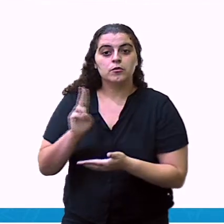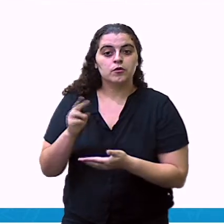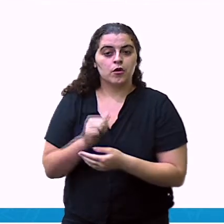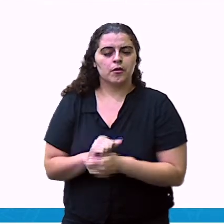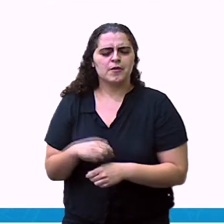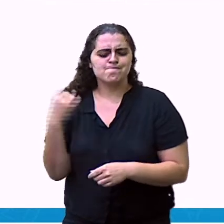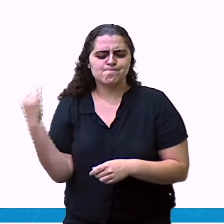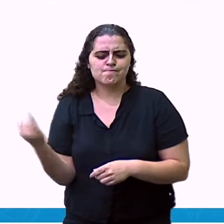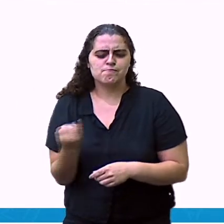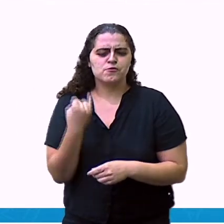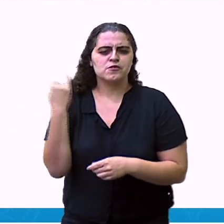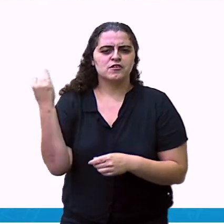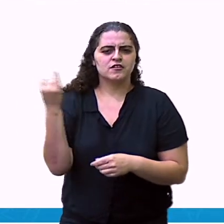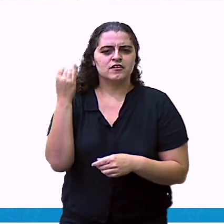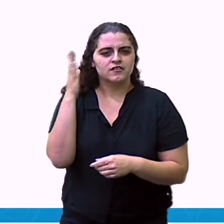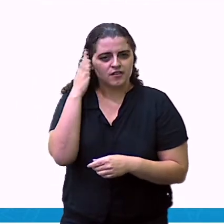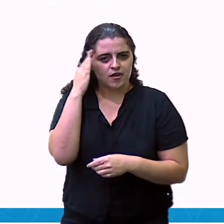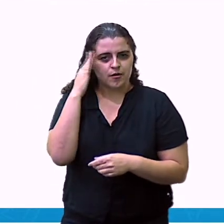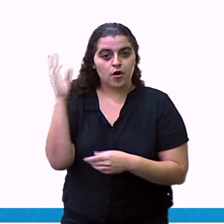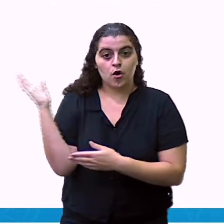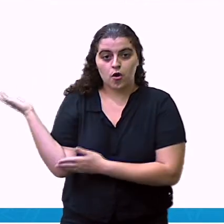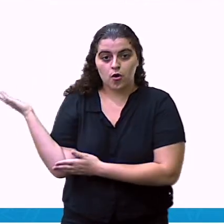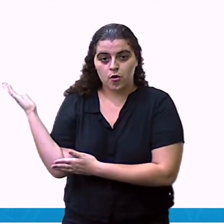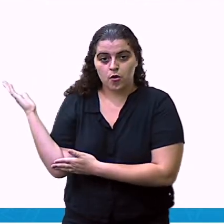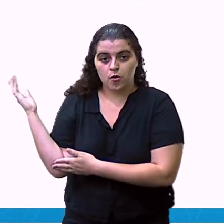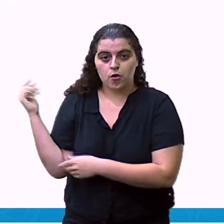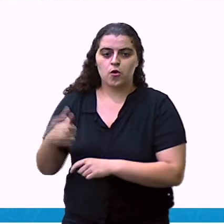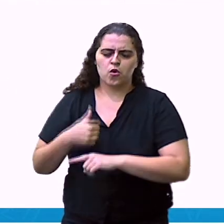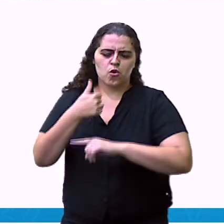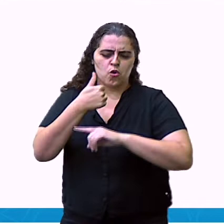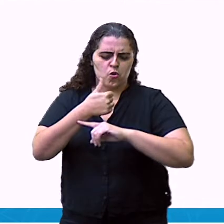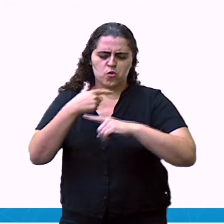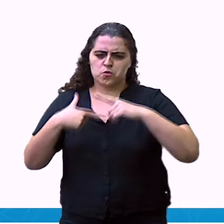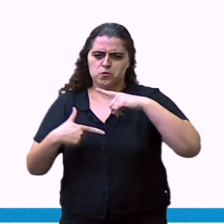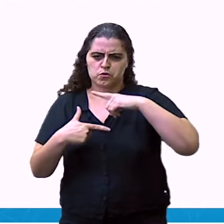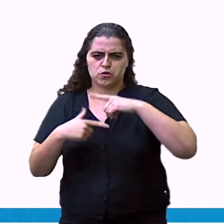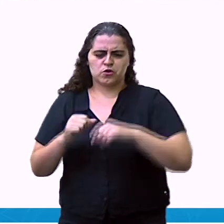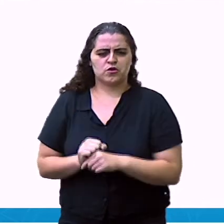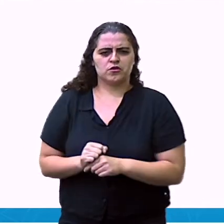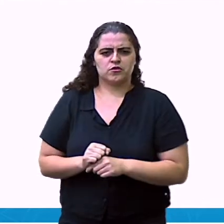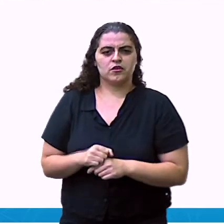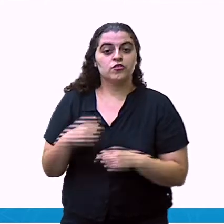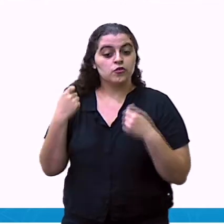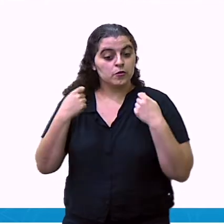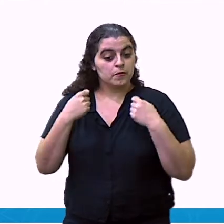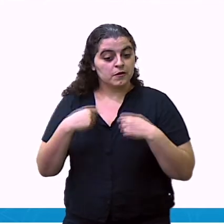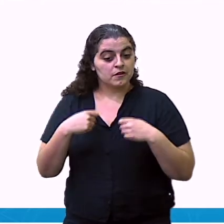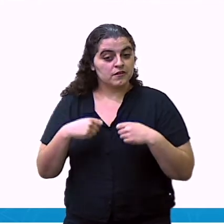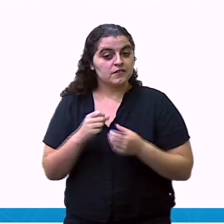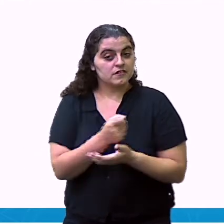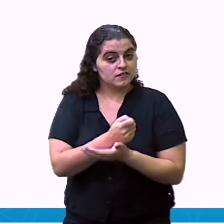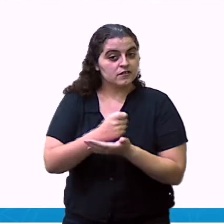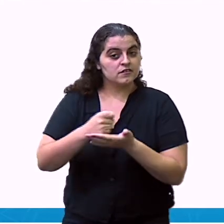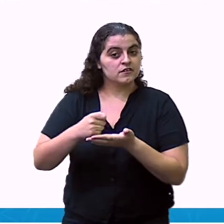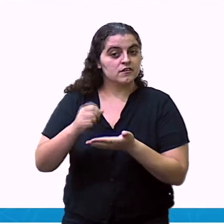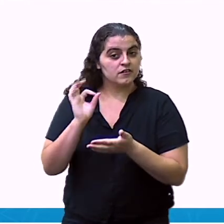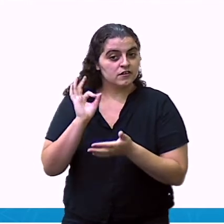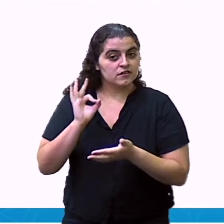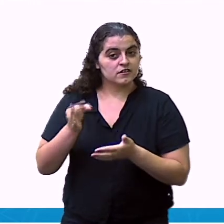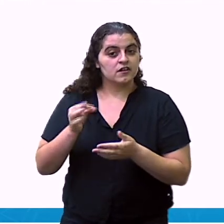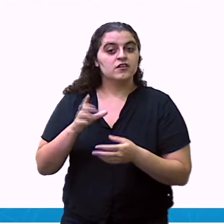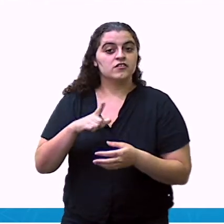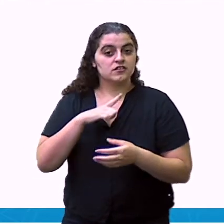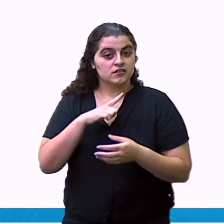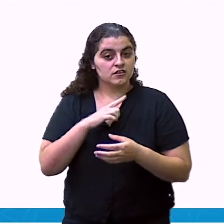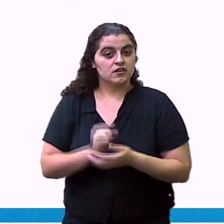importante que nós não podemos falar, por exemplo, na primeira, 1/2, 1/3, né? Ou escrever. Não, tem uma